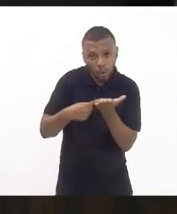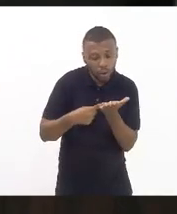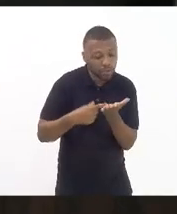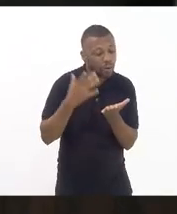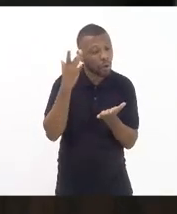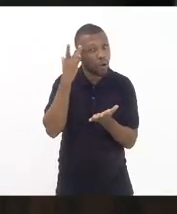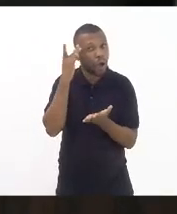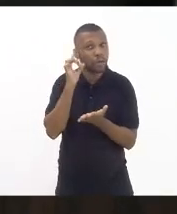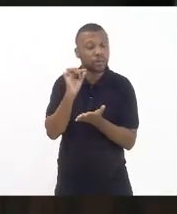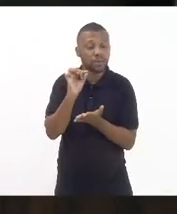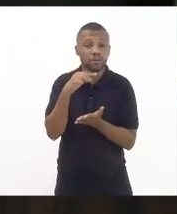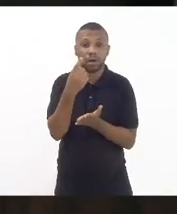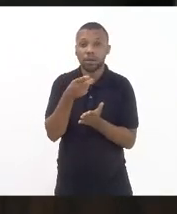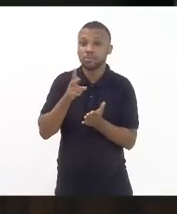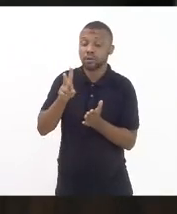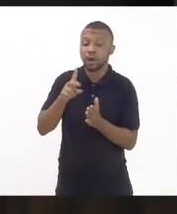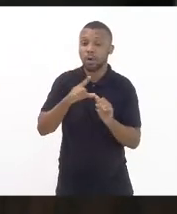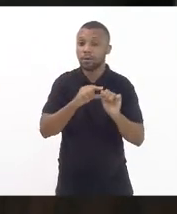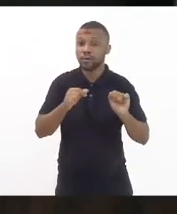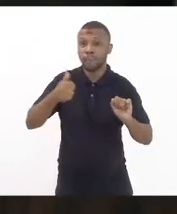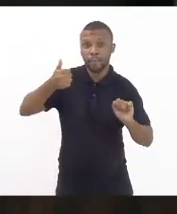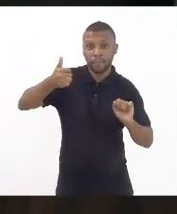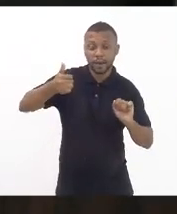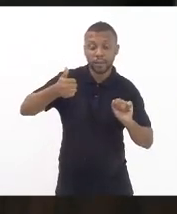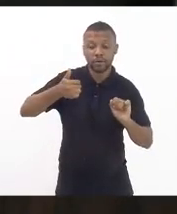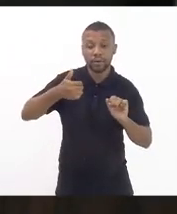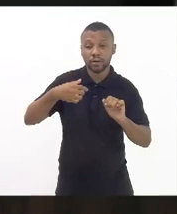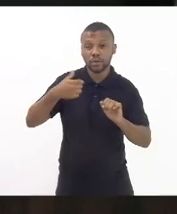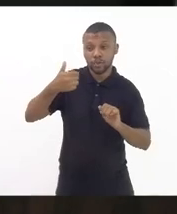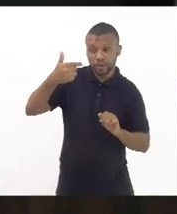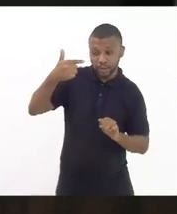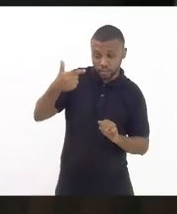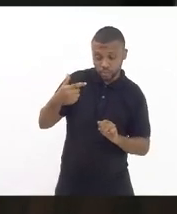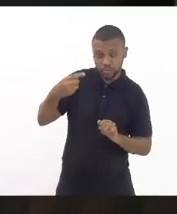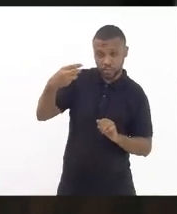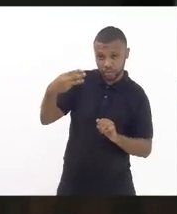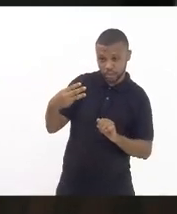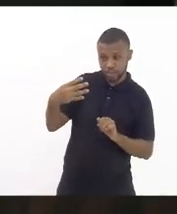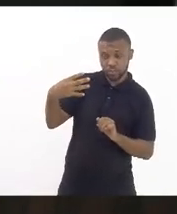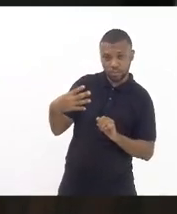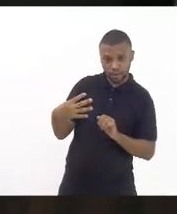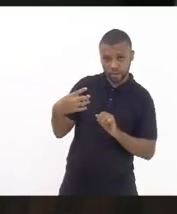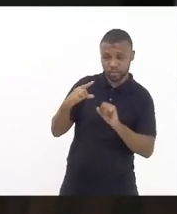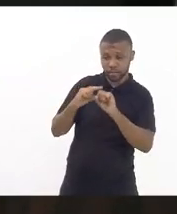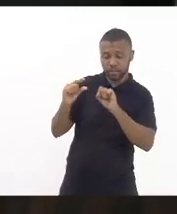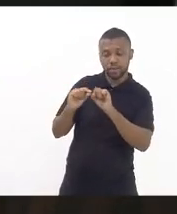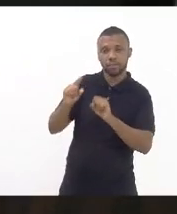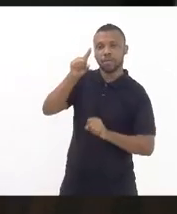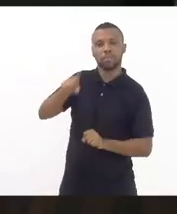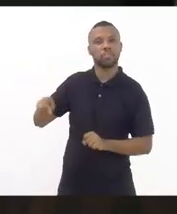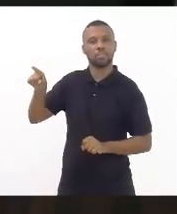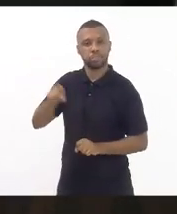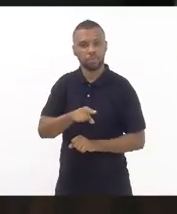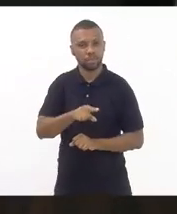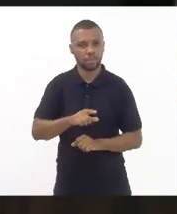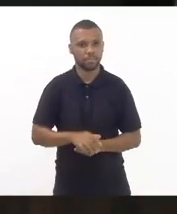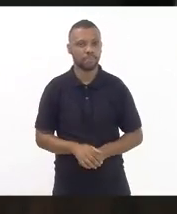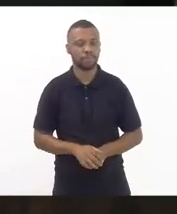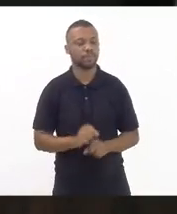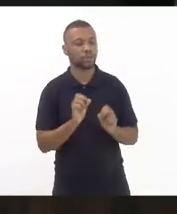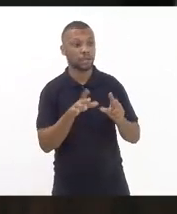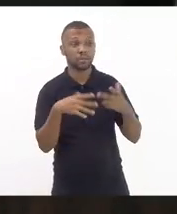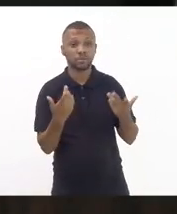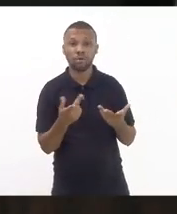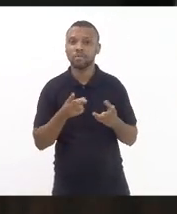engano, de manter o artigo 1º e derrubar o 2º, 3º e 4º. 2º e 3º. Tá. Então nós vamos